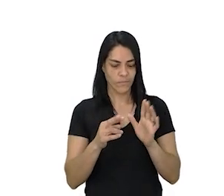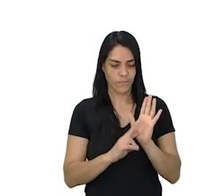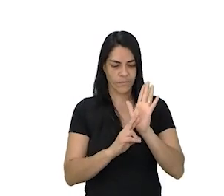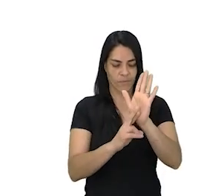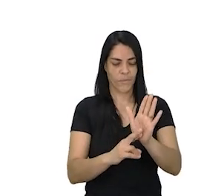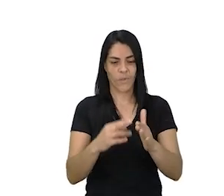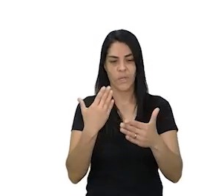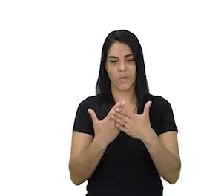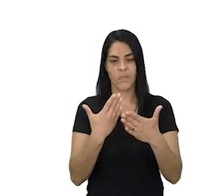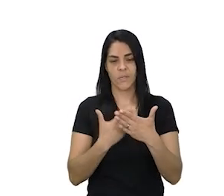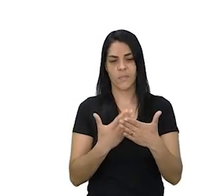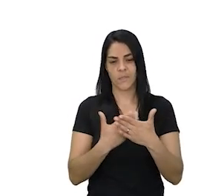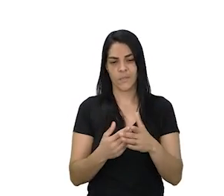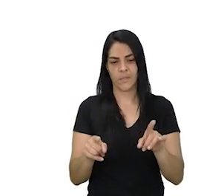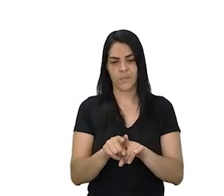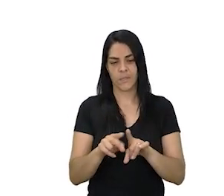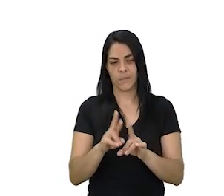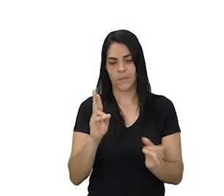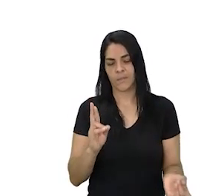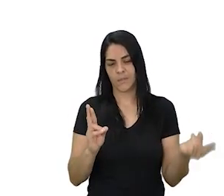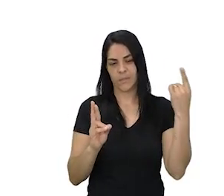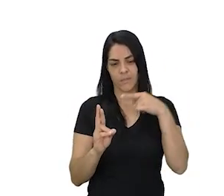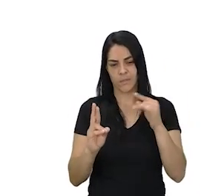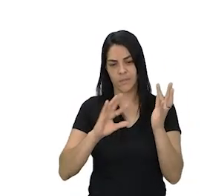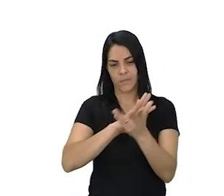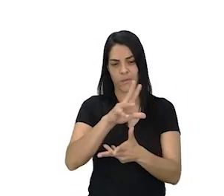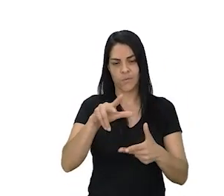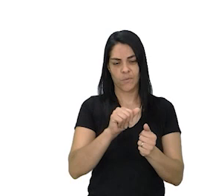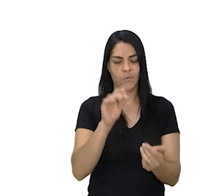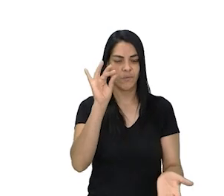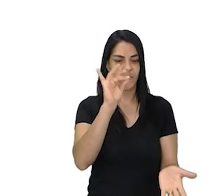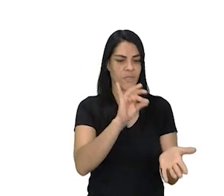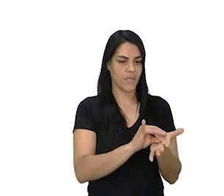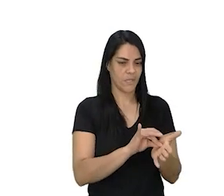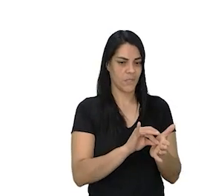as representações que estão no mundo real, ou seja, nas